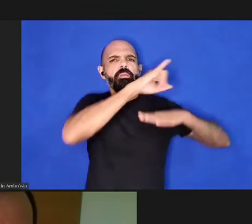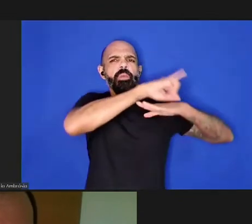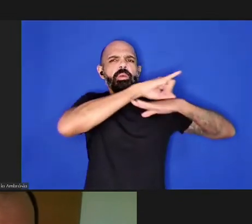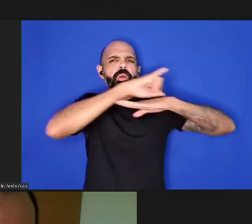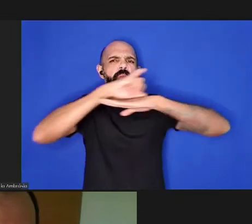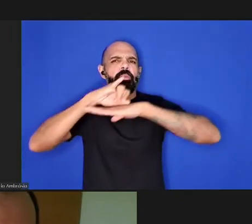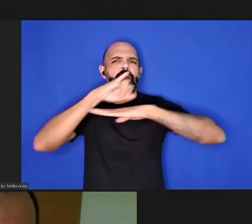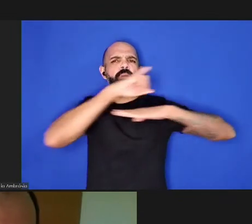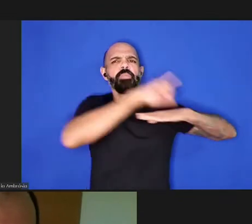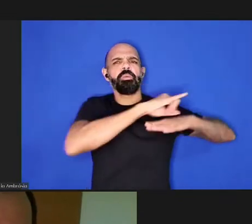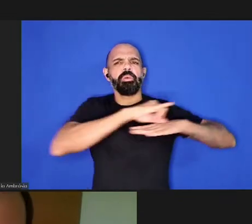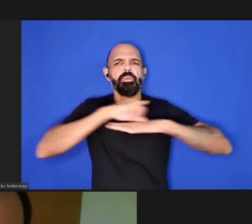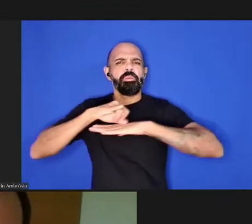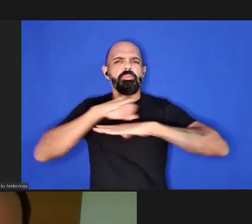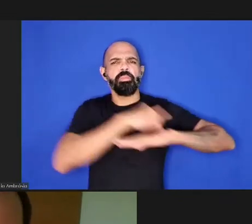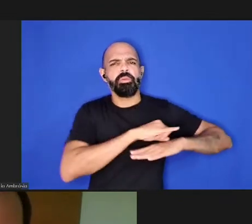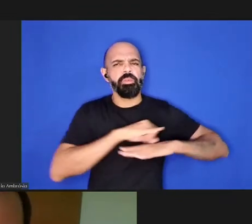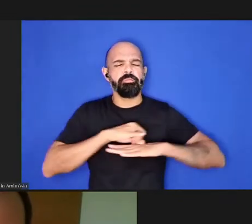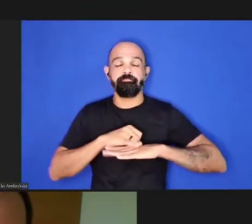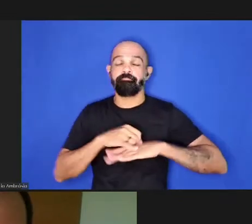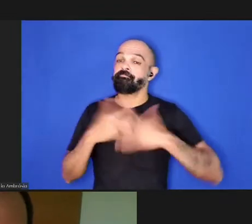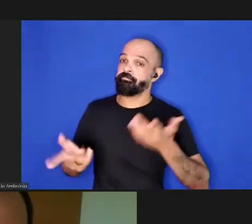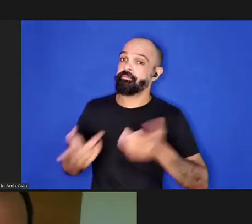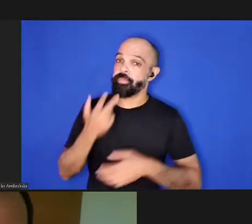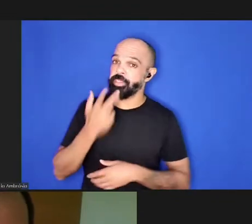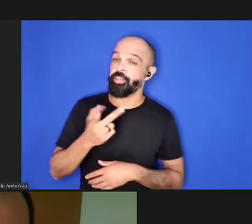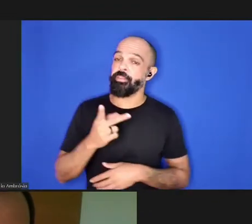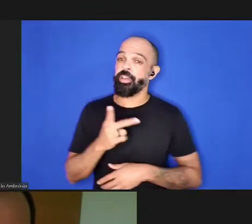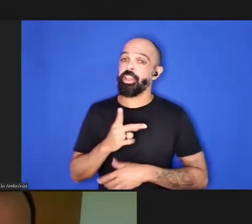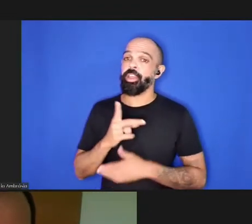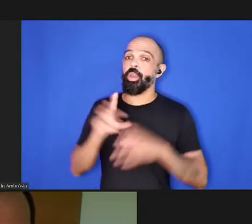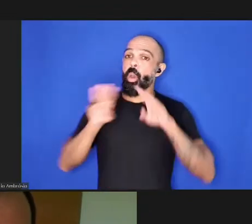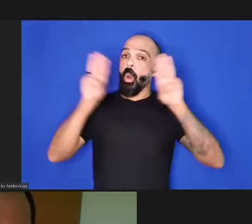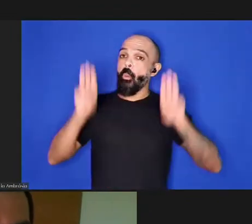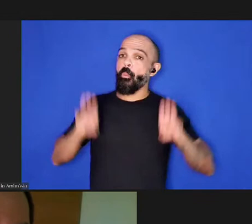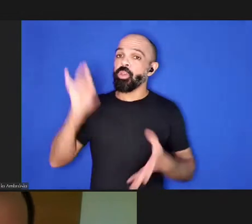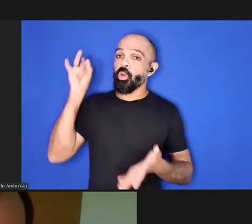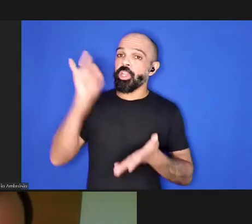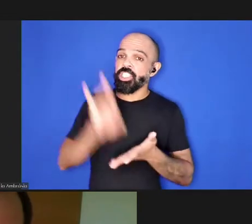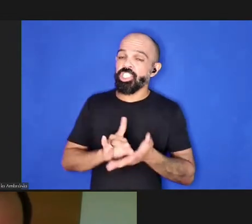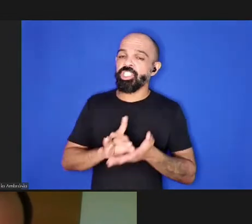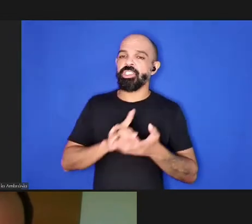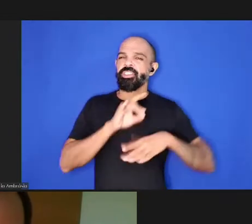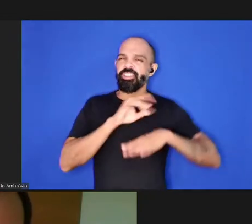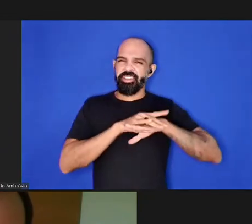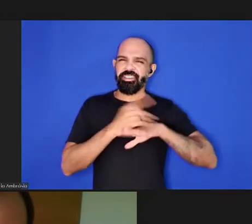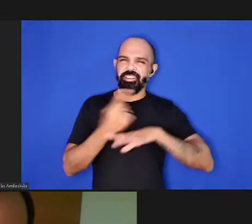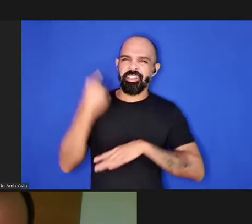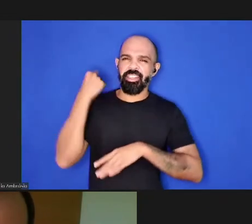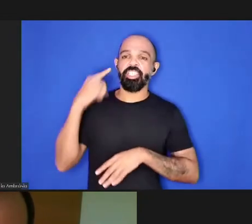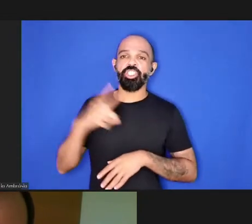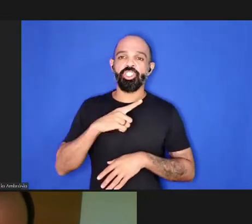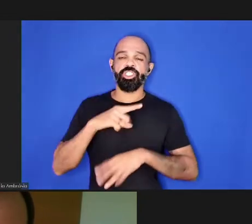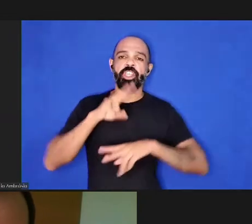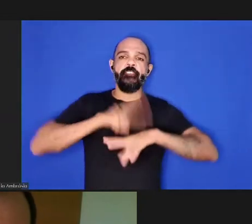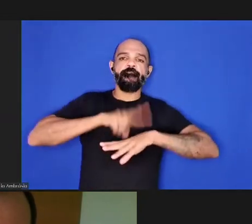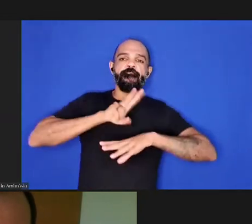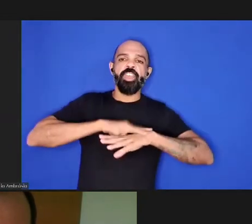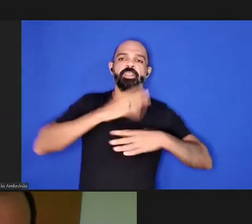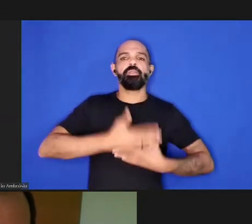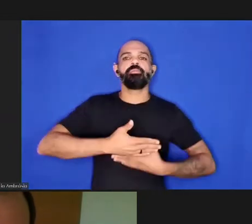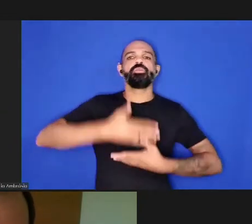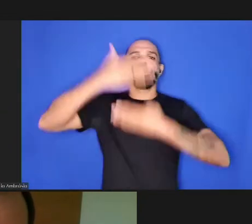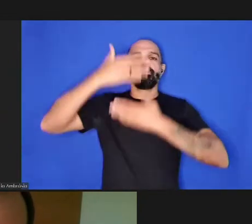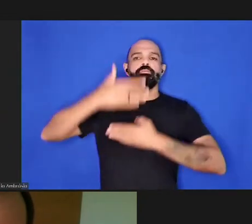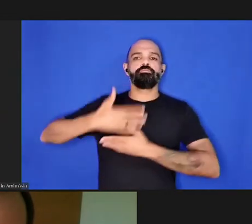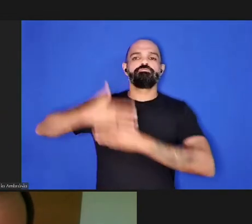Como eu disse, o museu original, o museu patológico, tinha essas vitrines ao longo dos 5